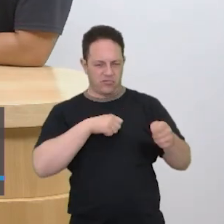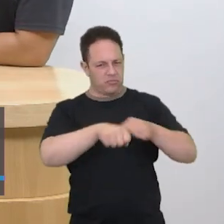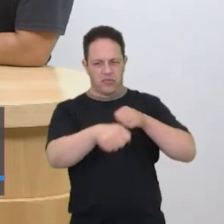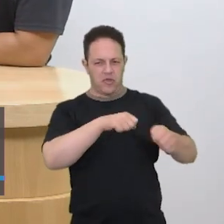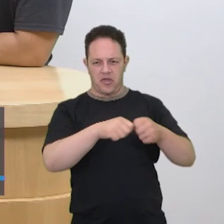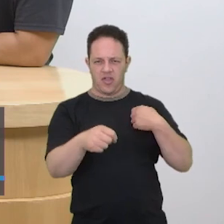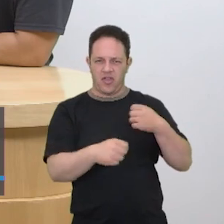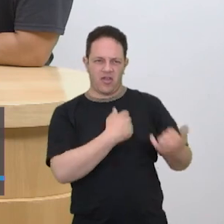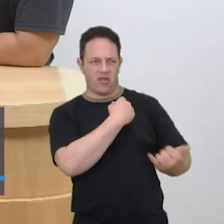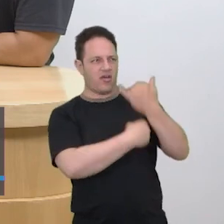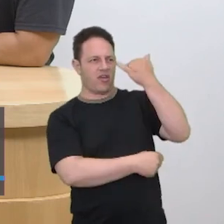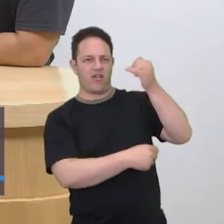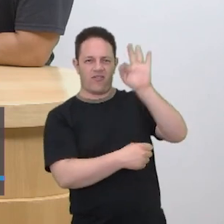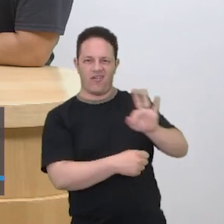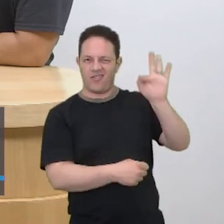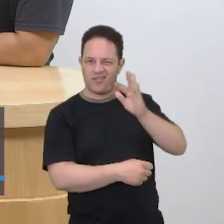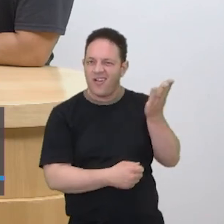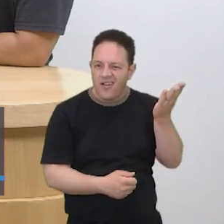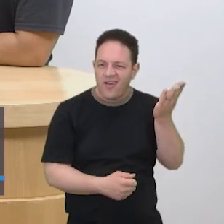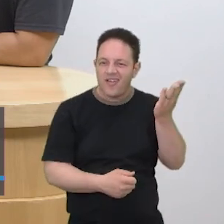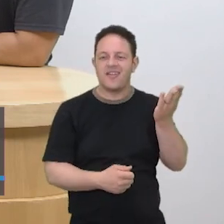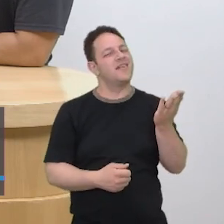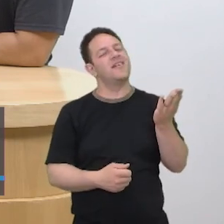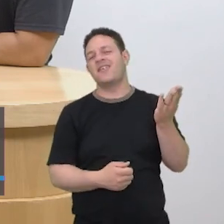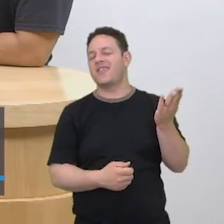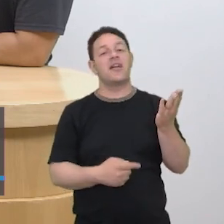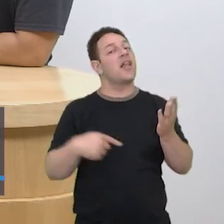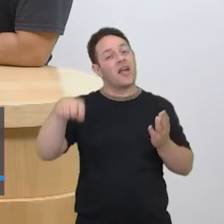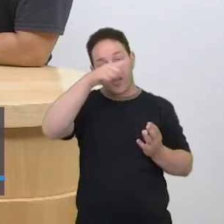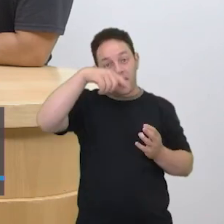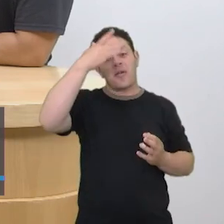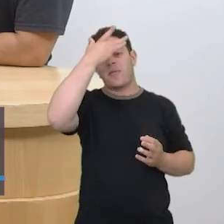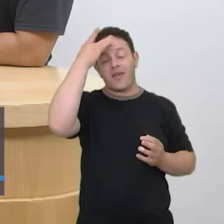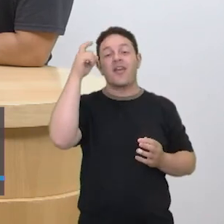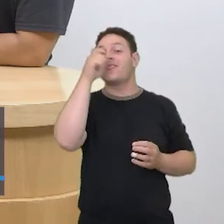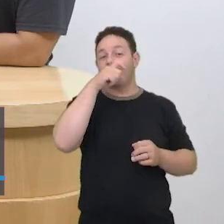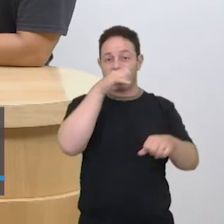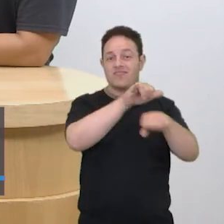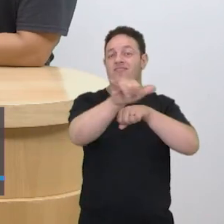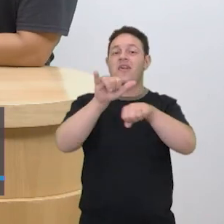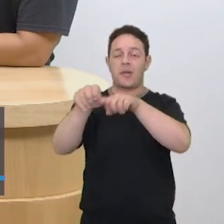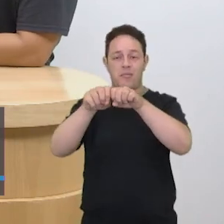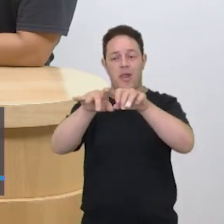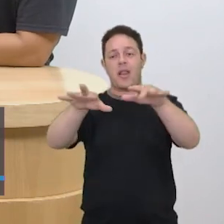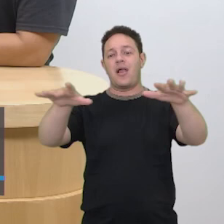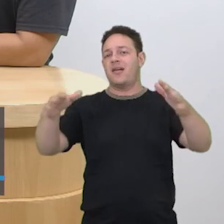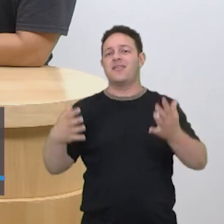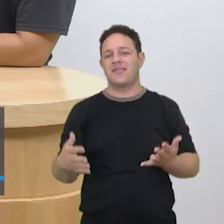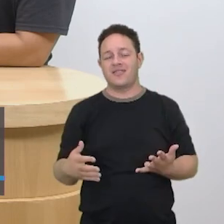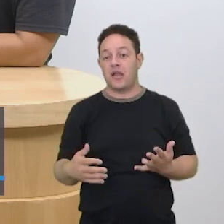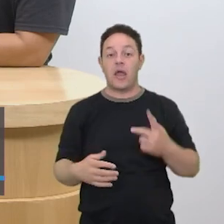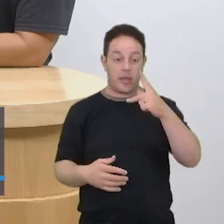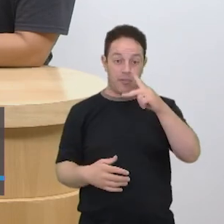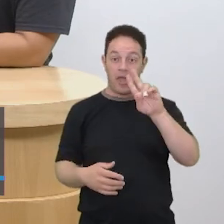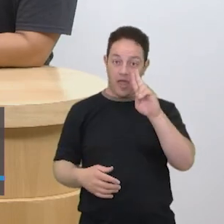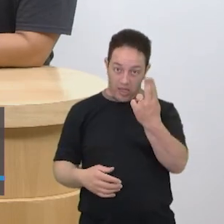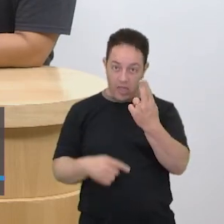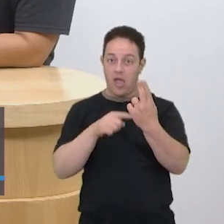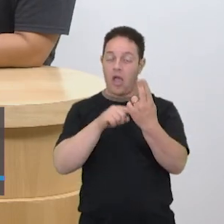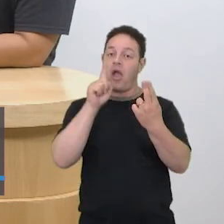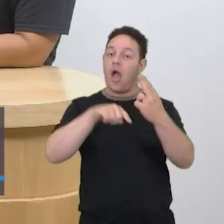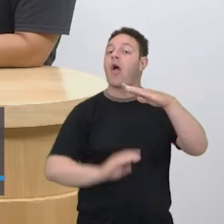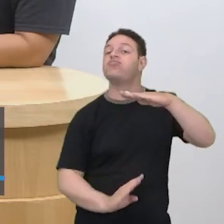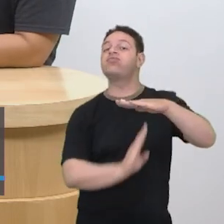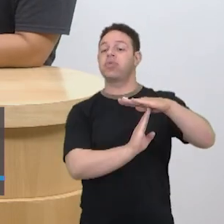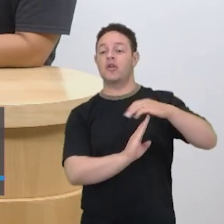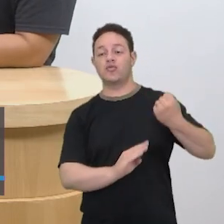Me ensinaram um negócio e, né? Mudou. Nossa, agora. Mas então... Fake news, gente. Não tem nem como guardar, não é? Não tem nem frasco